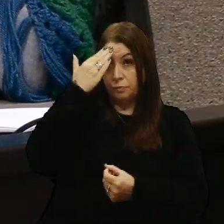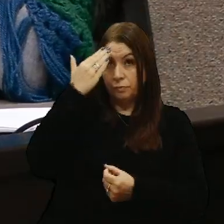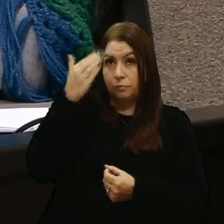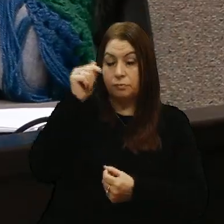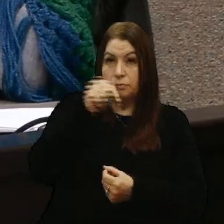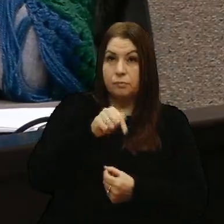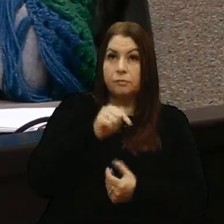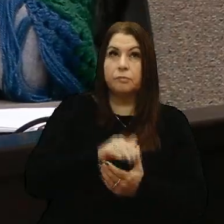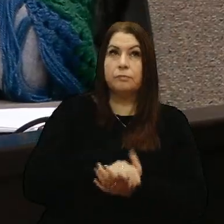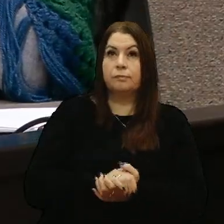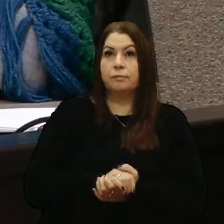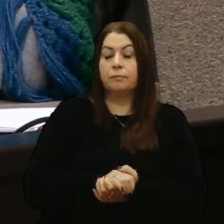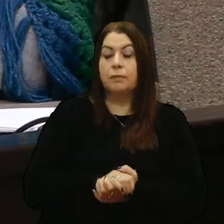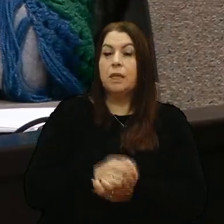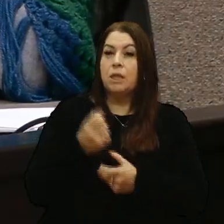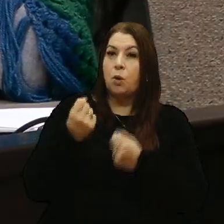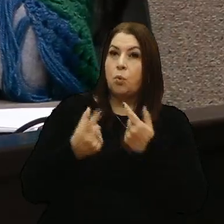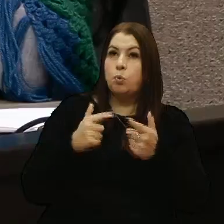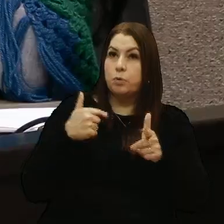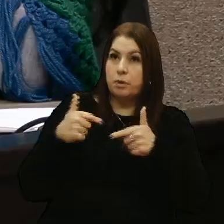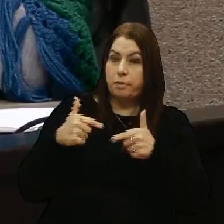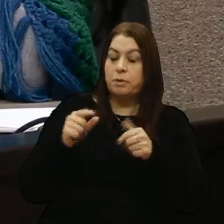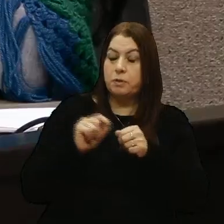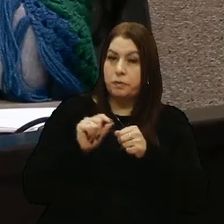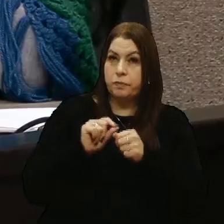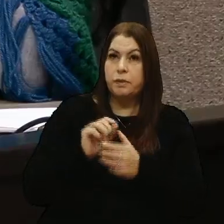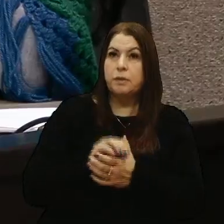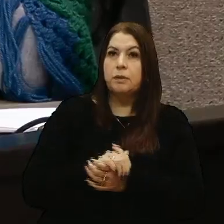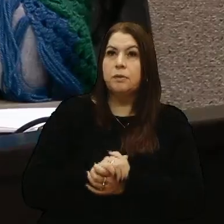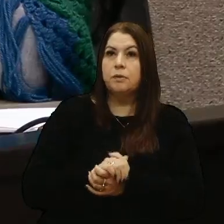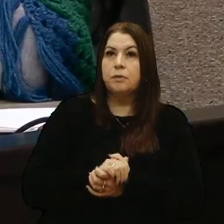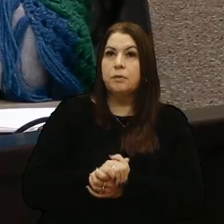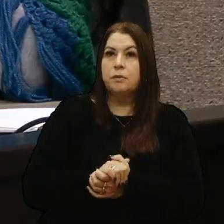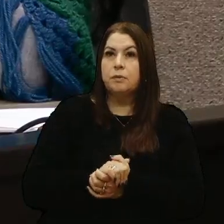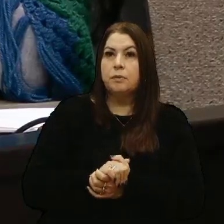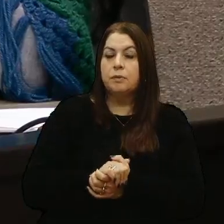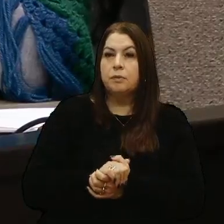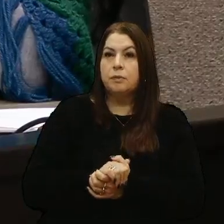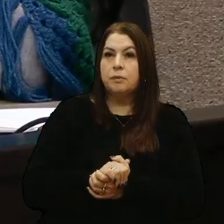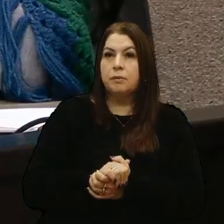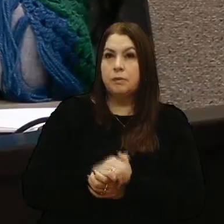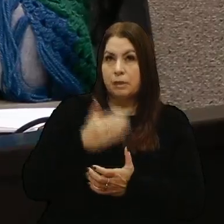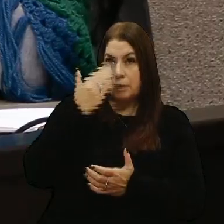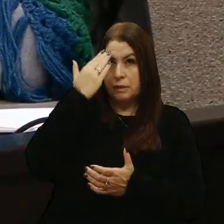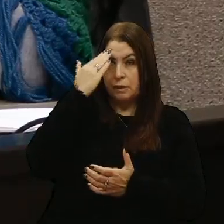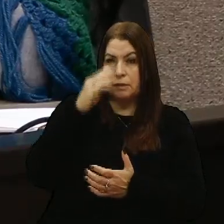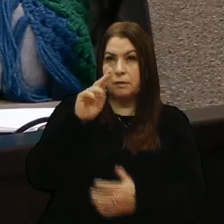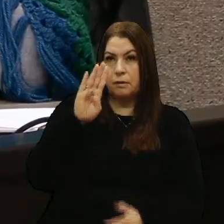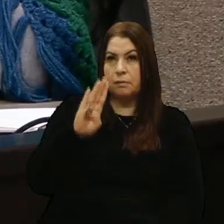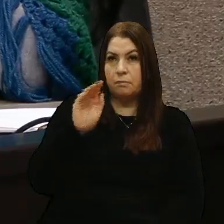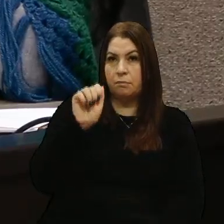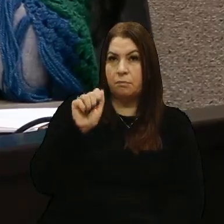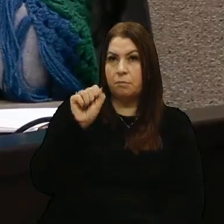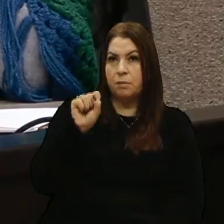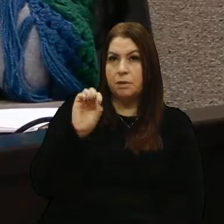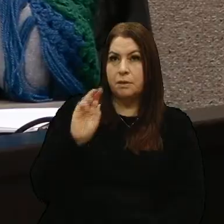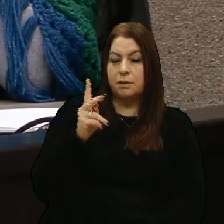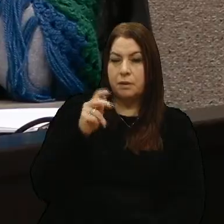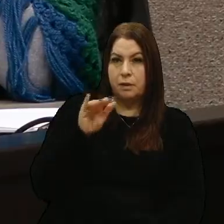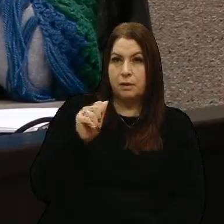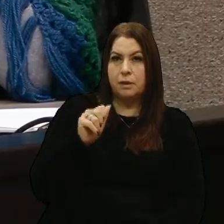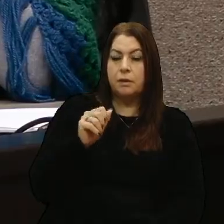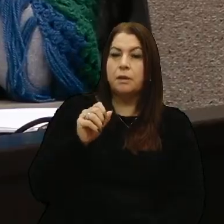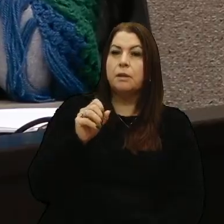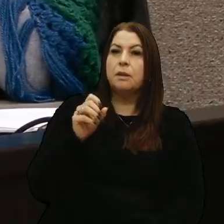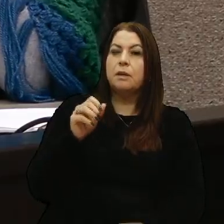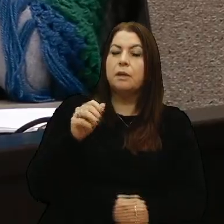agradecimentos, né, de alguns trabalhos realizados. Então, agradecer ao Basqueira, que prontamente nos atendeu